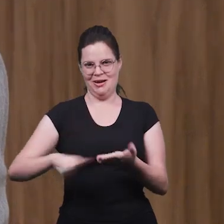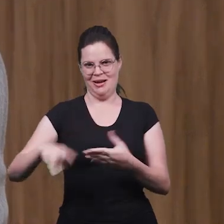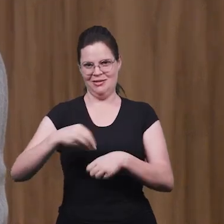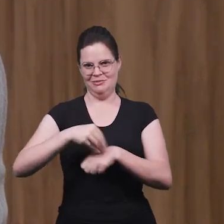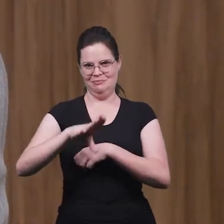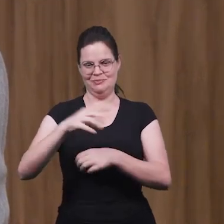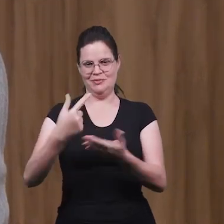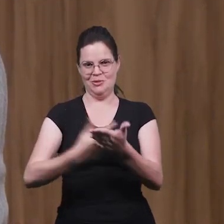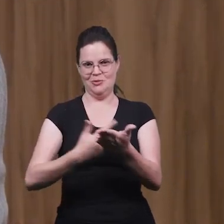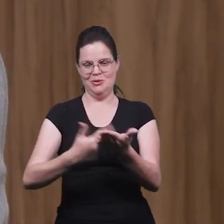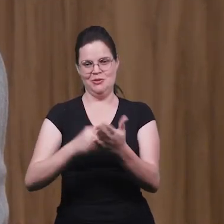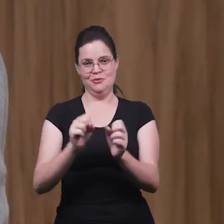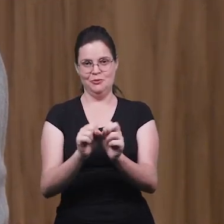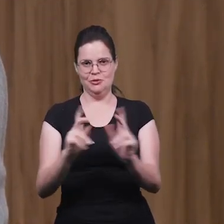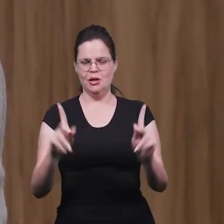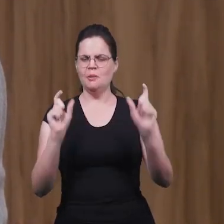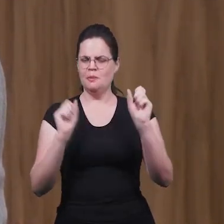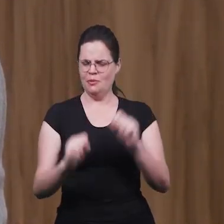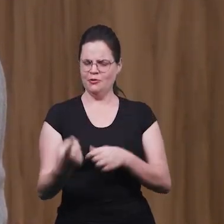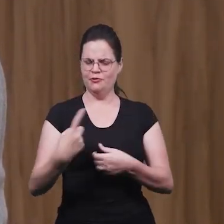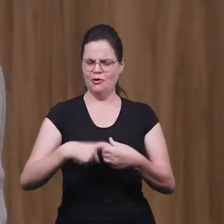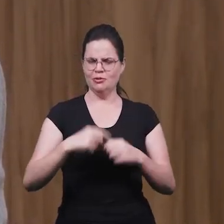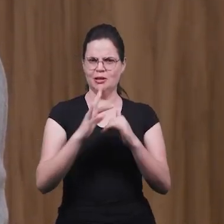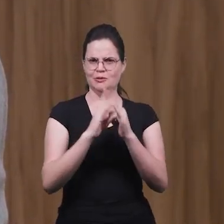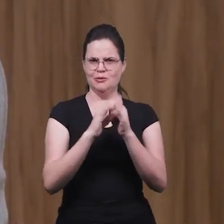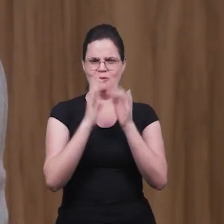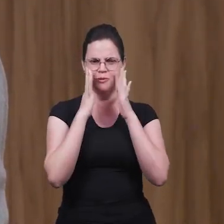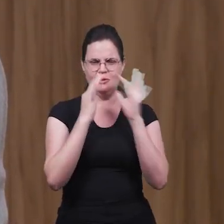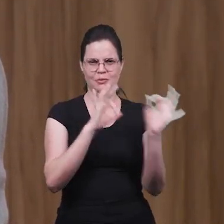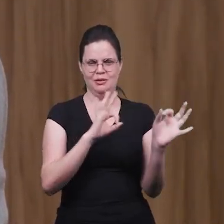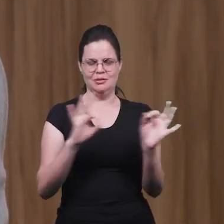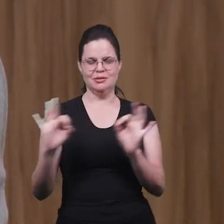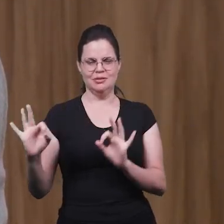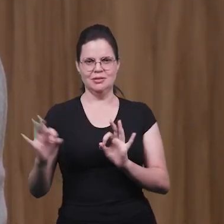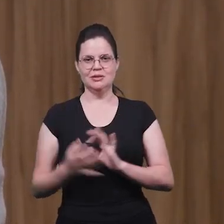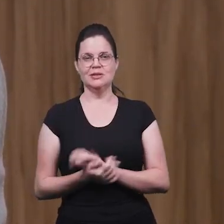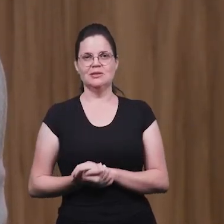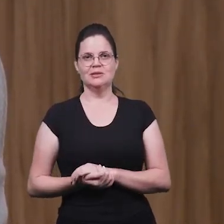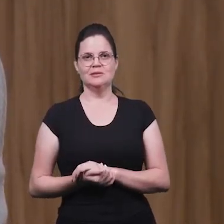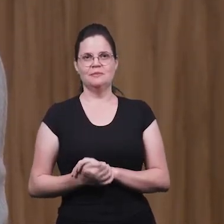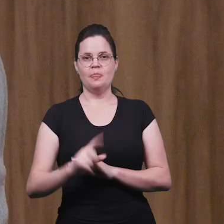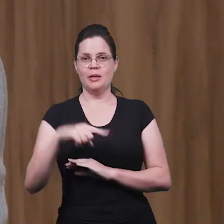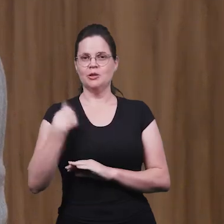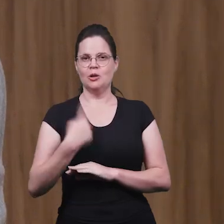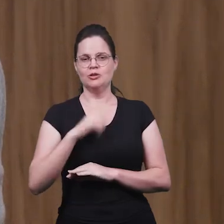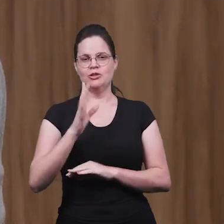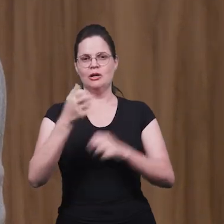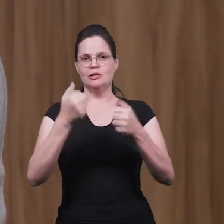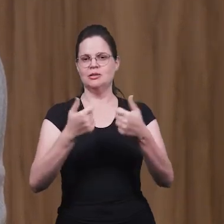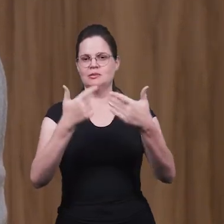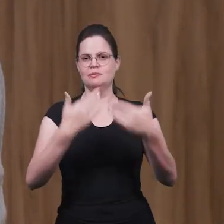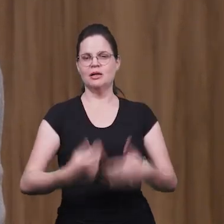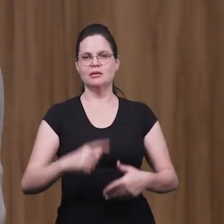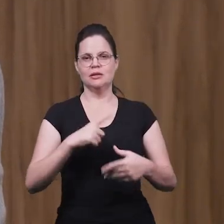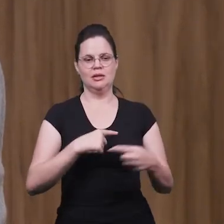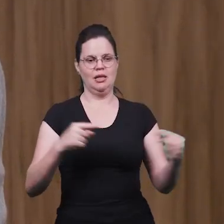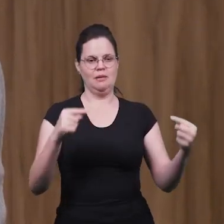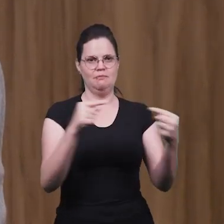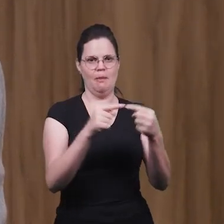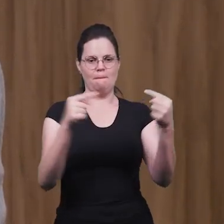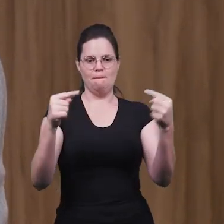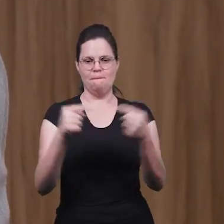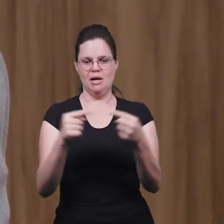Cartas do Apocalipse, e que você pode ter a oportunidade de ir lá e verificar isso, a